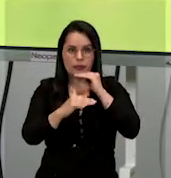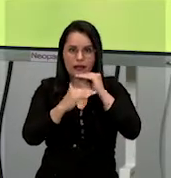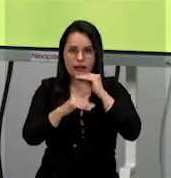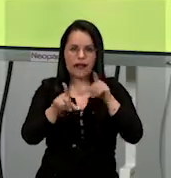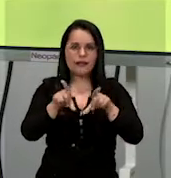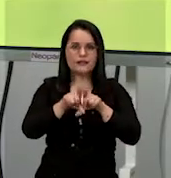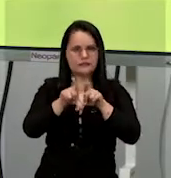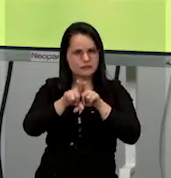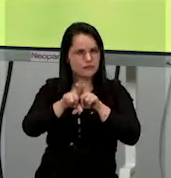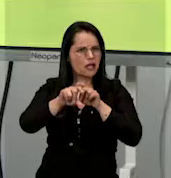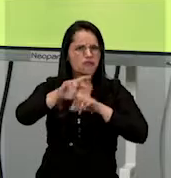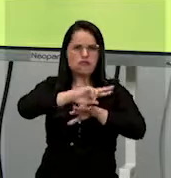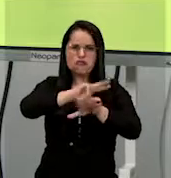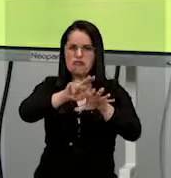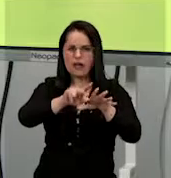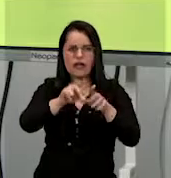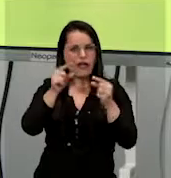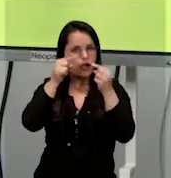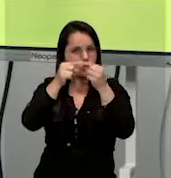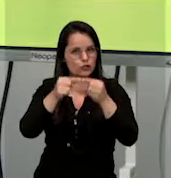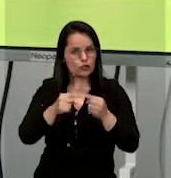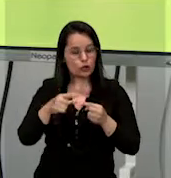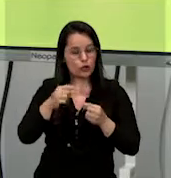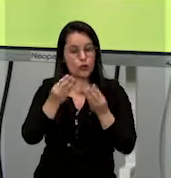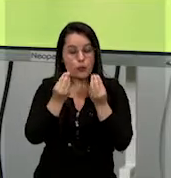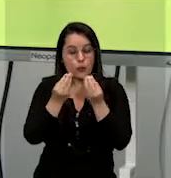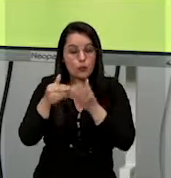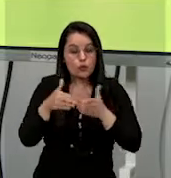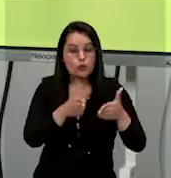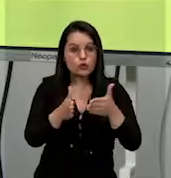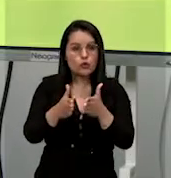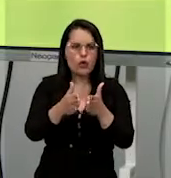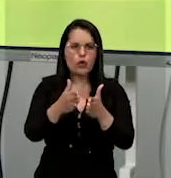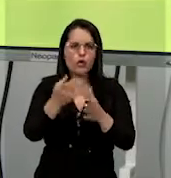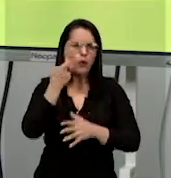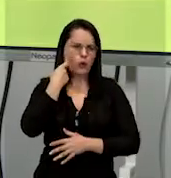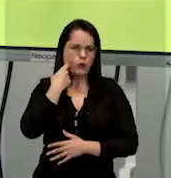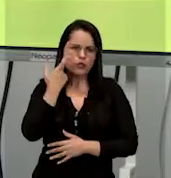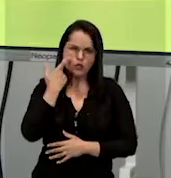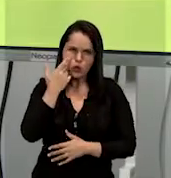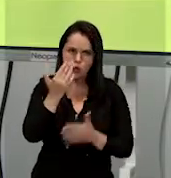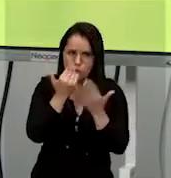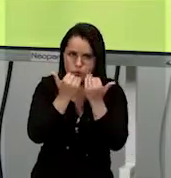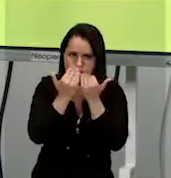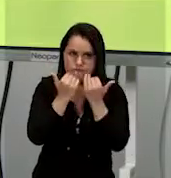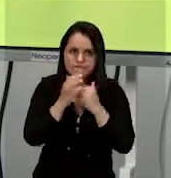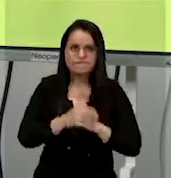dourado. Pelo fato de terem muitos rios, o peixe lá é muito comum.